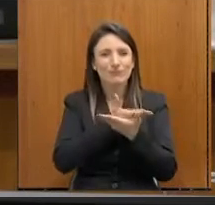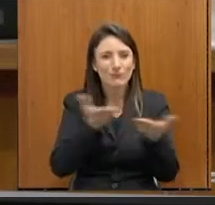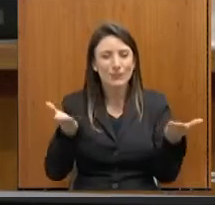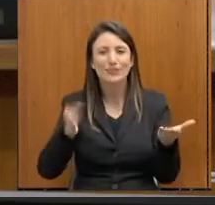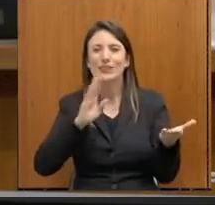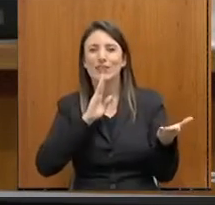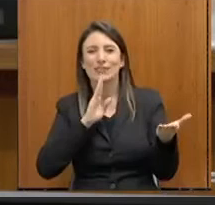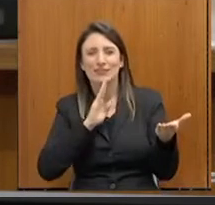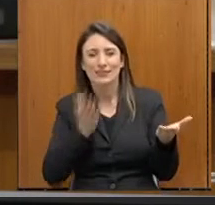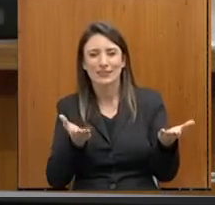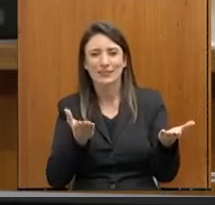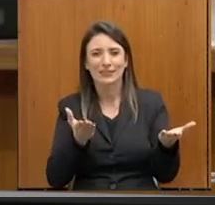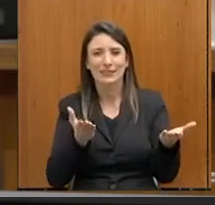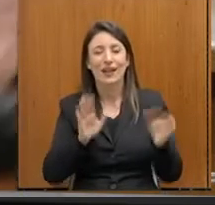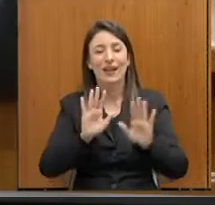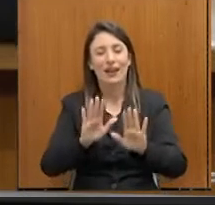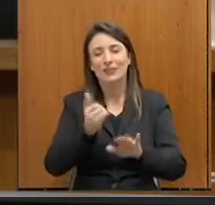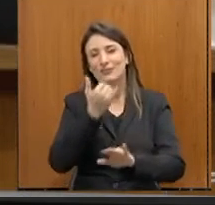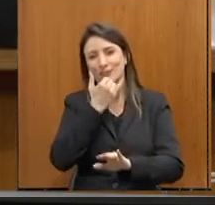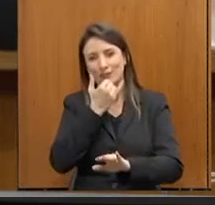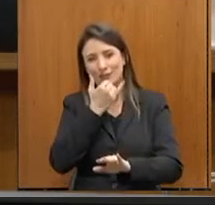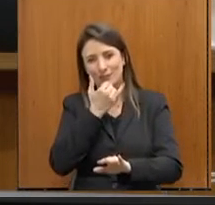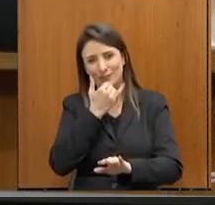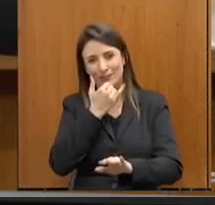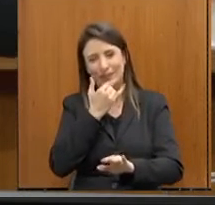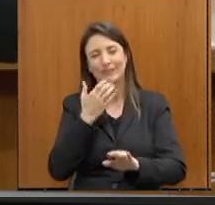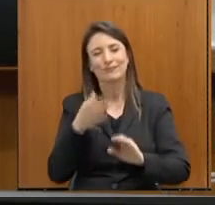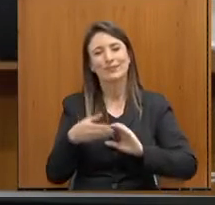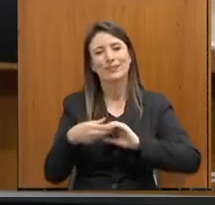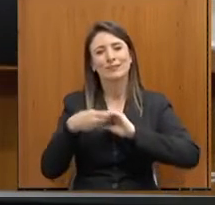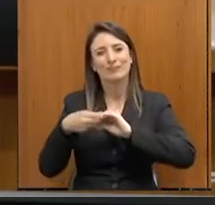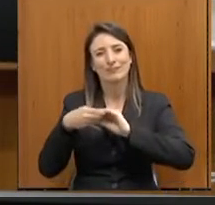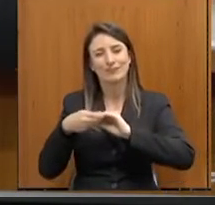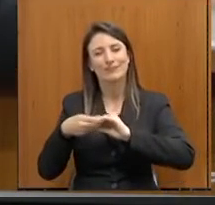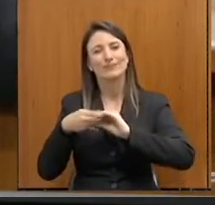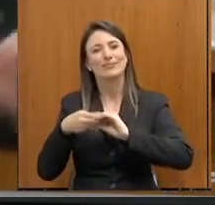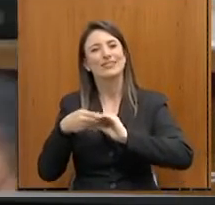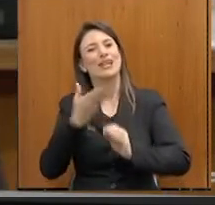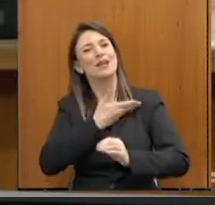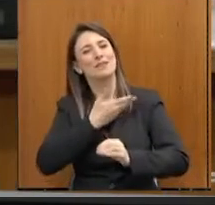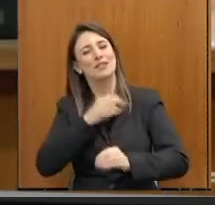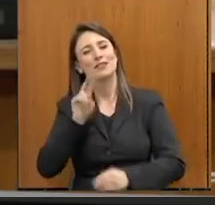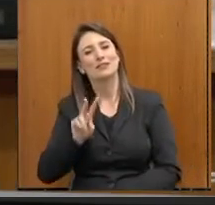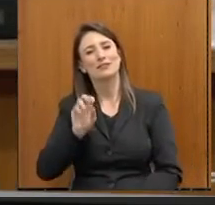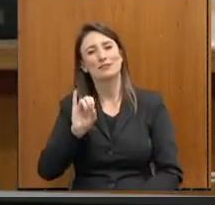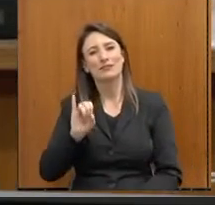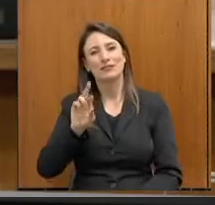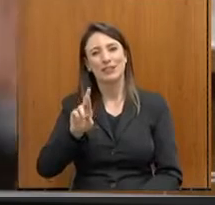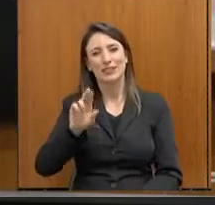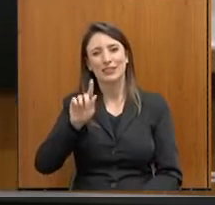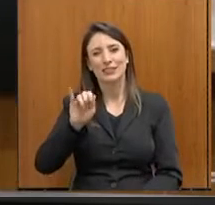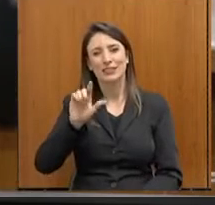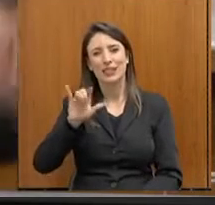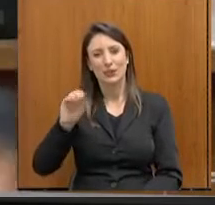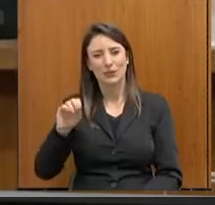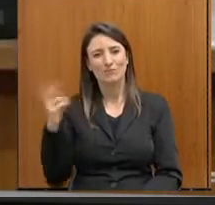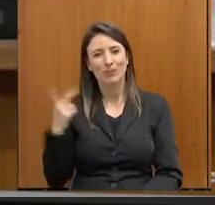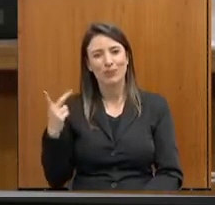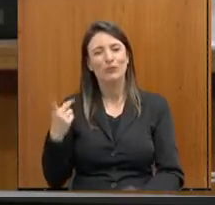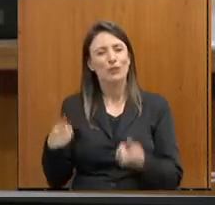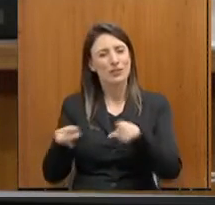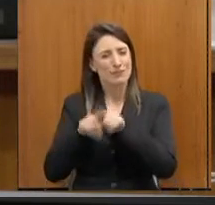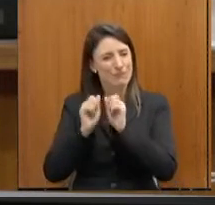amplo a desculpa a gente mais nada cumprimentar o amigo Virgílio Guimarães um grande parceiro